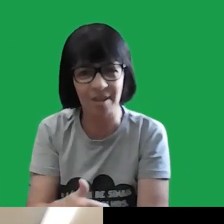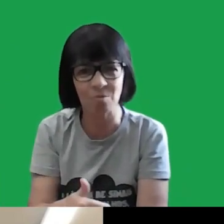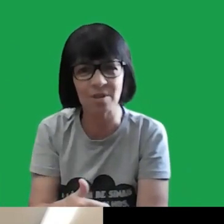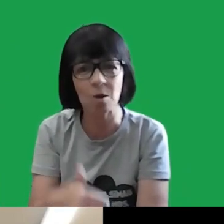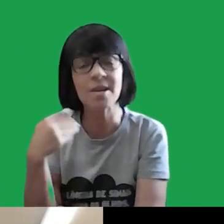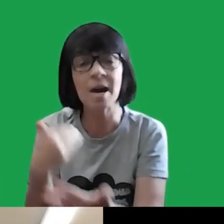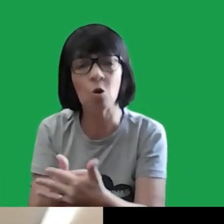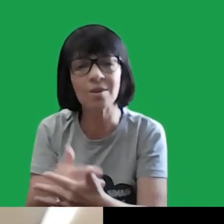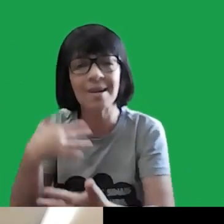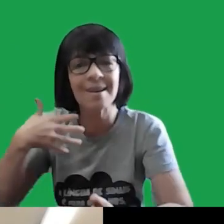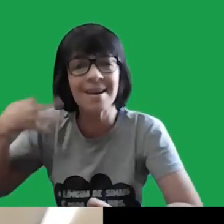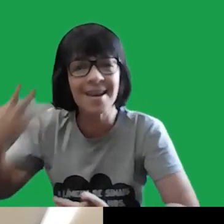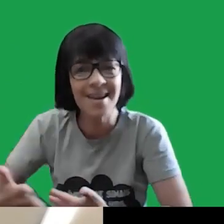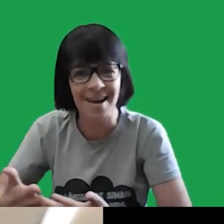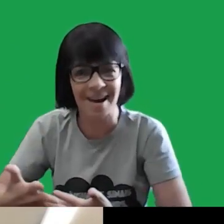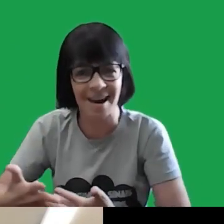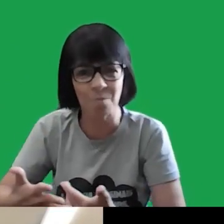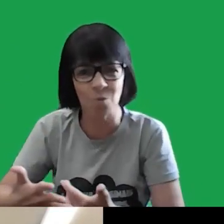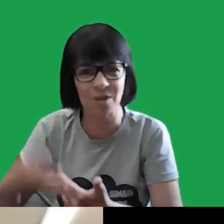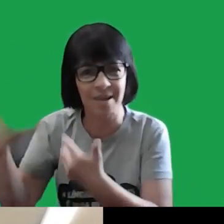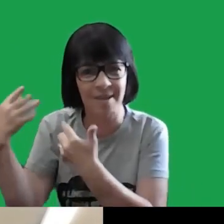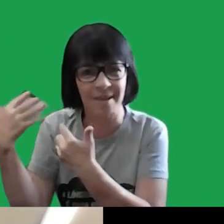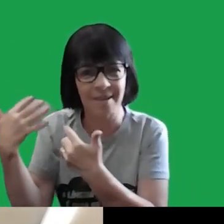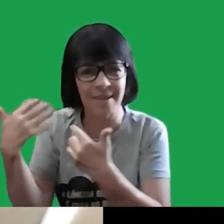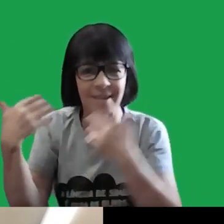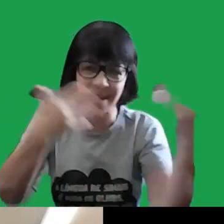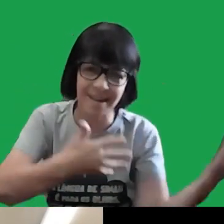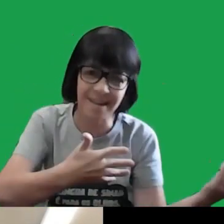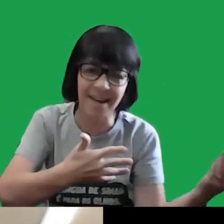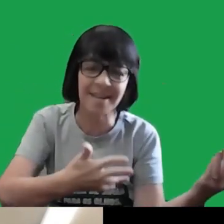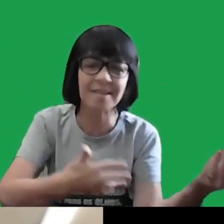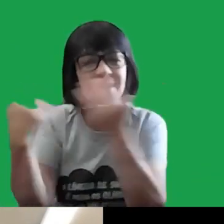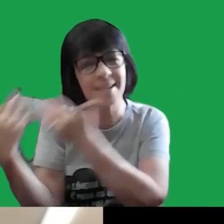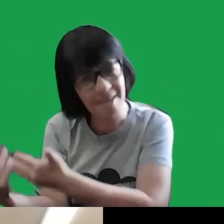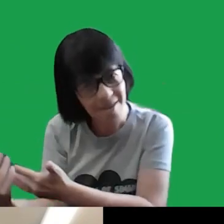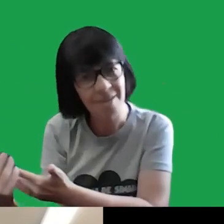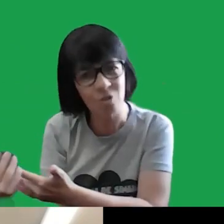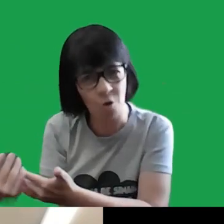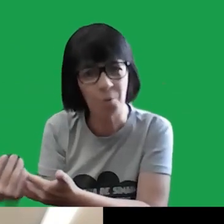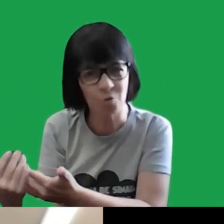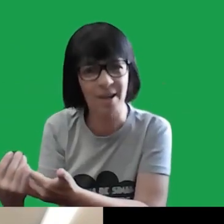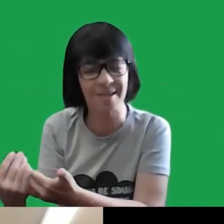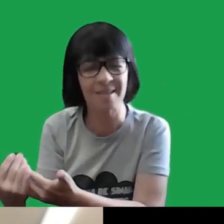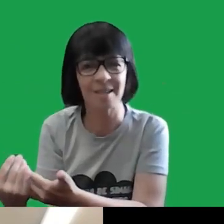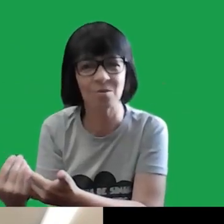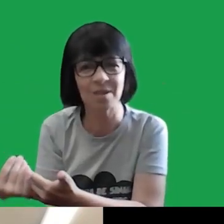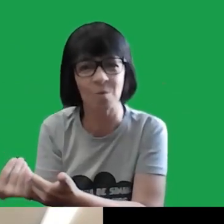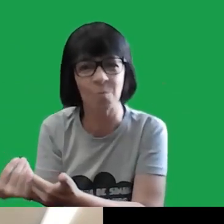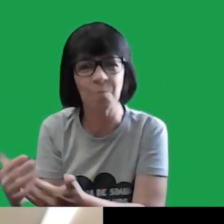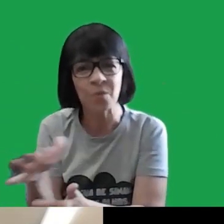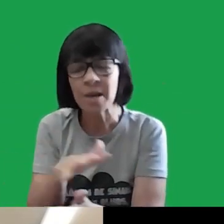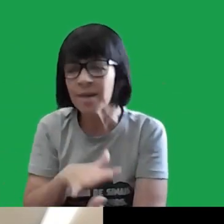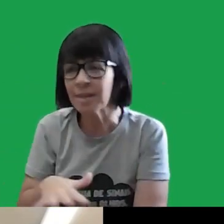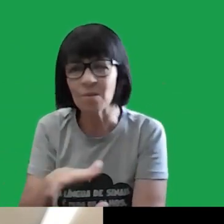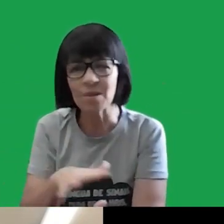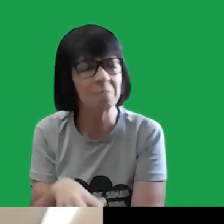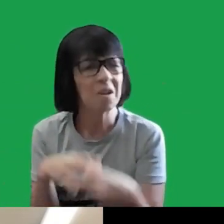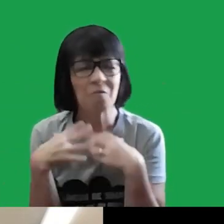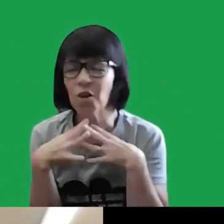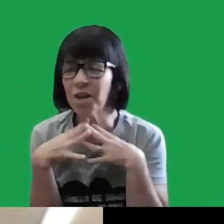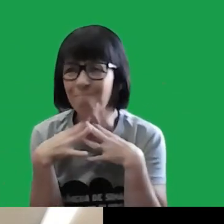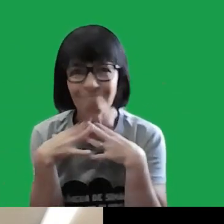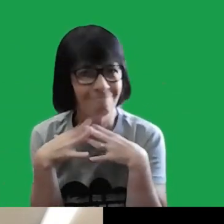internet, a tradução, e a outra lia a música que era inglês, lia no português a tradução.